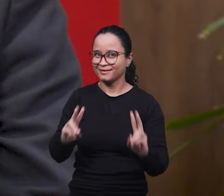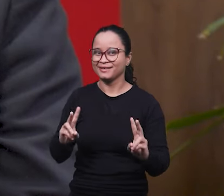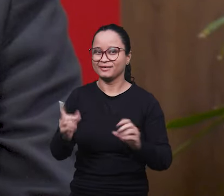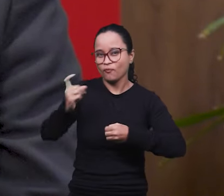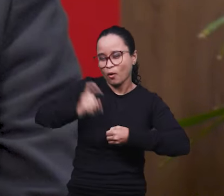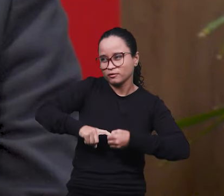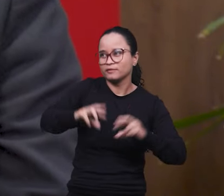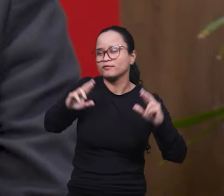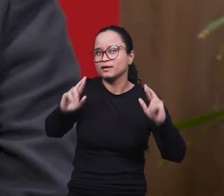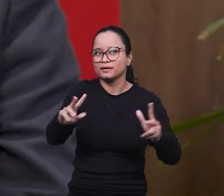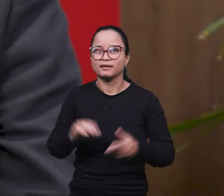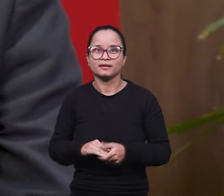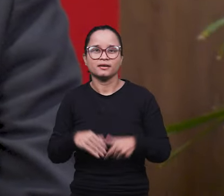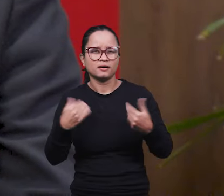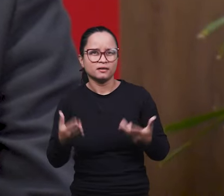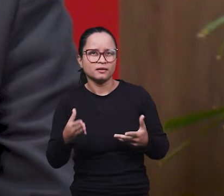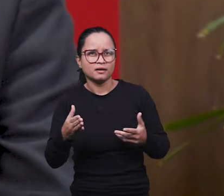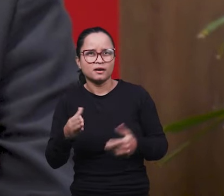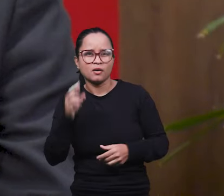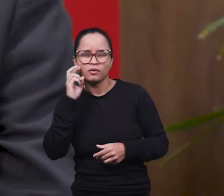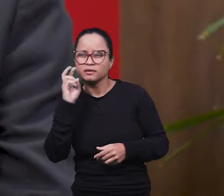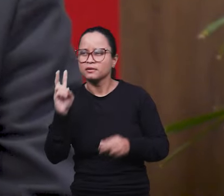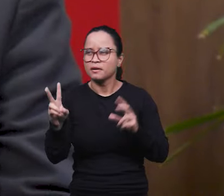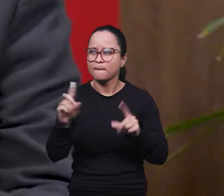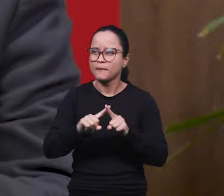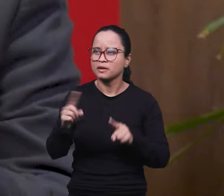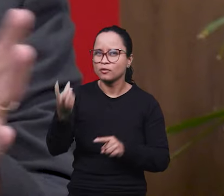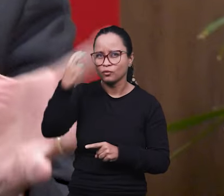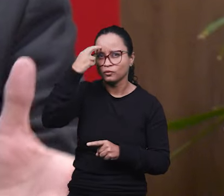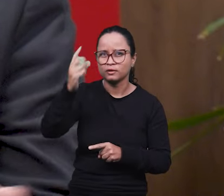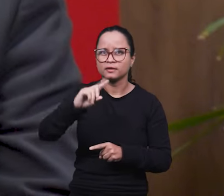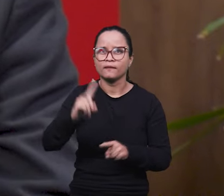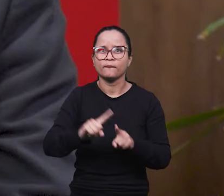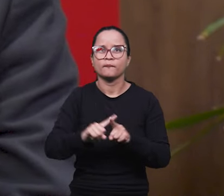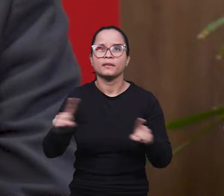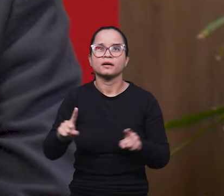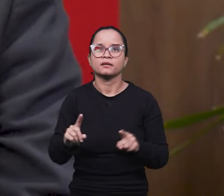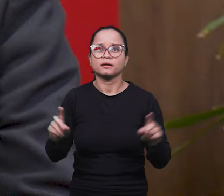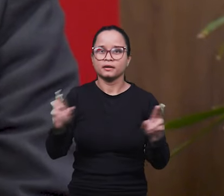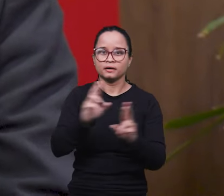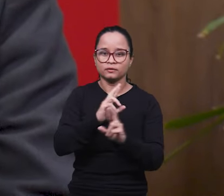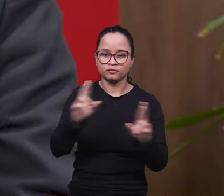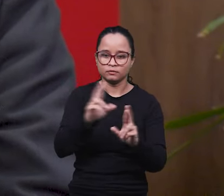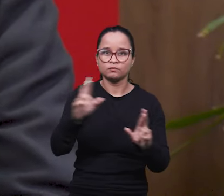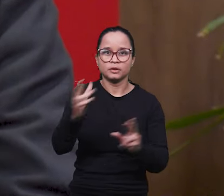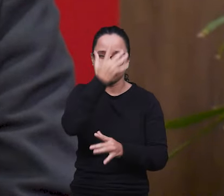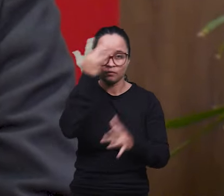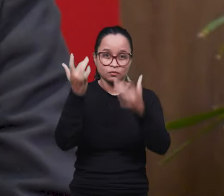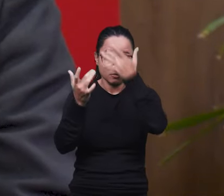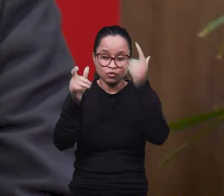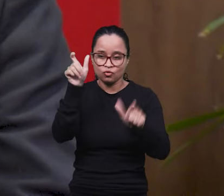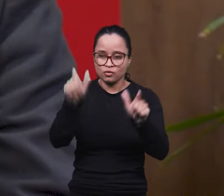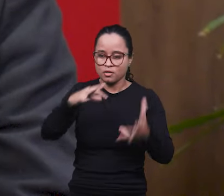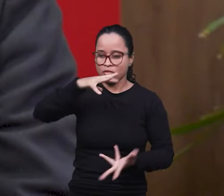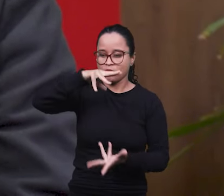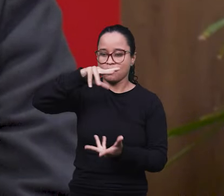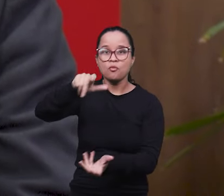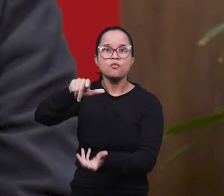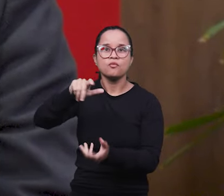com uma os horizontes abertos não só pelos laços culturais mas o relacionamentos que você tem com pessoas do mundo inteiro acho que esse aí o